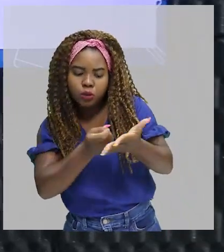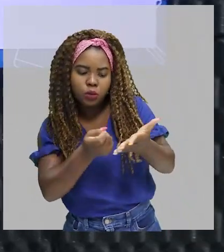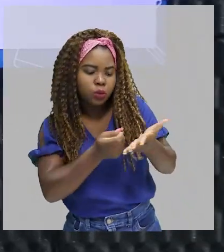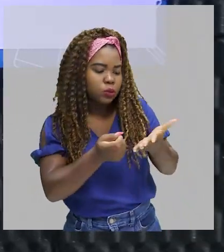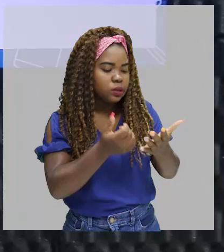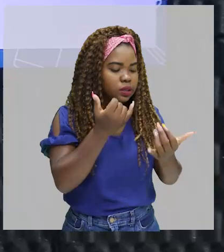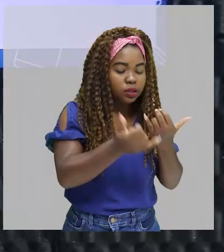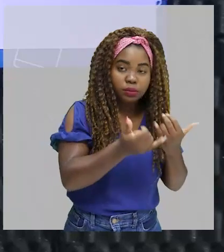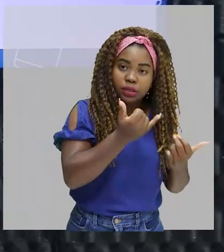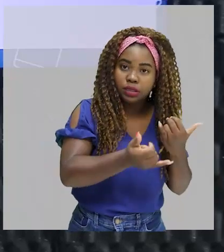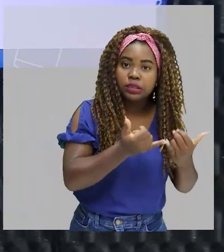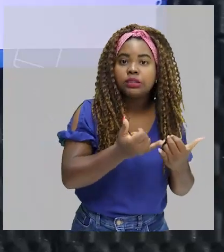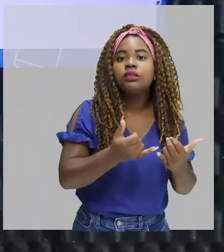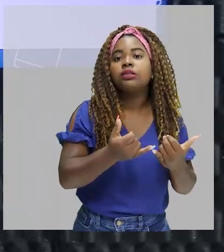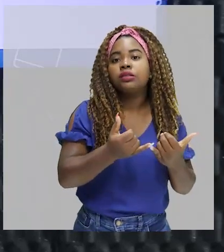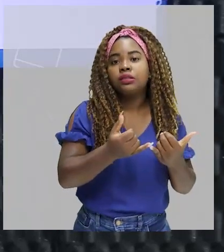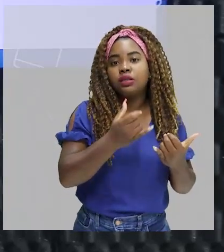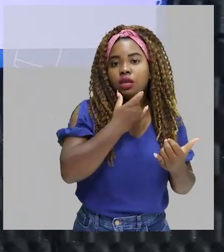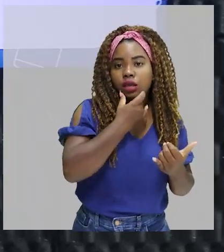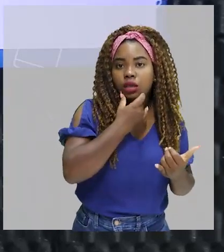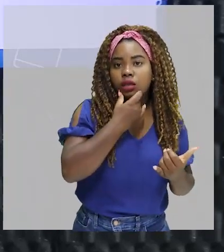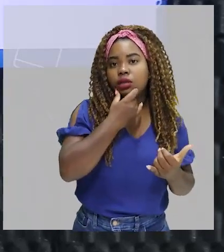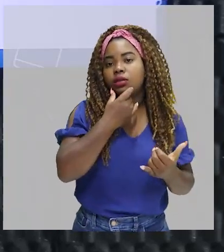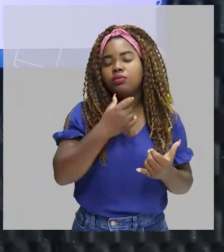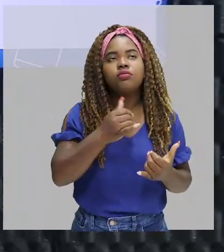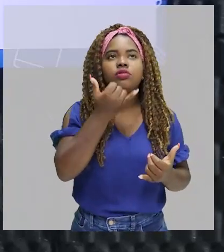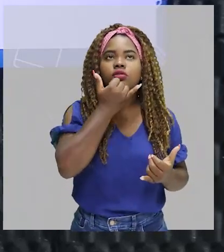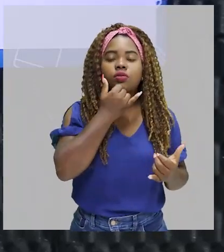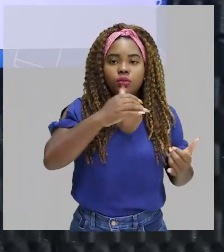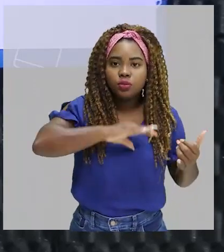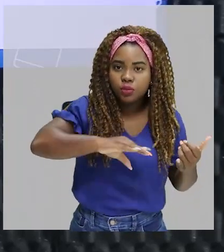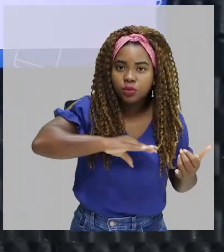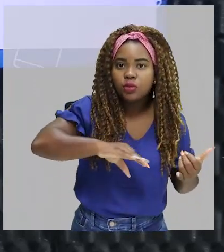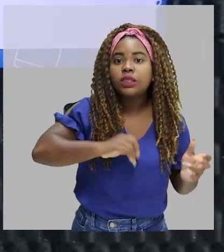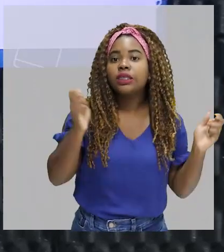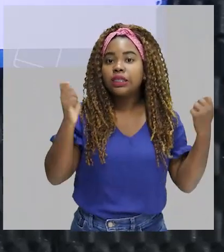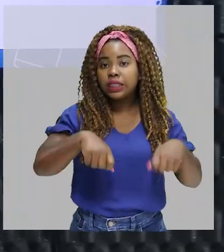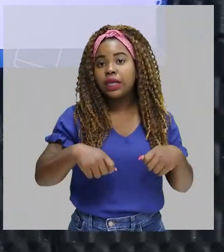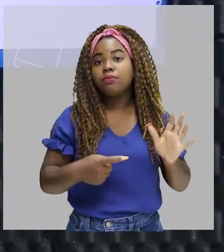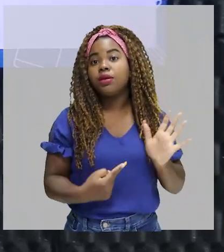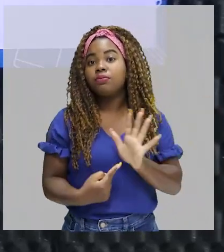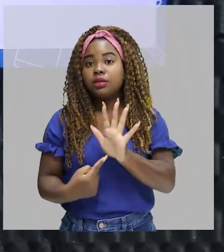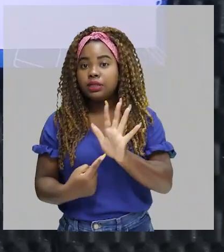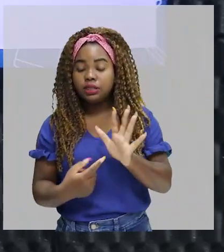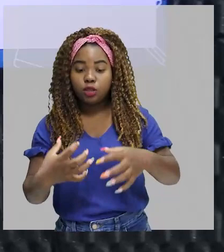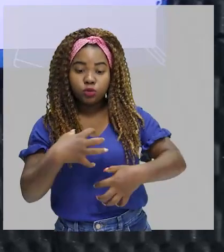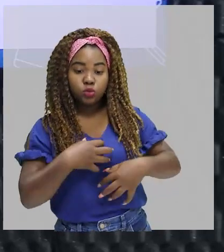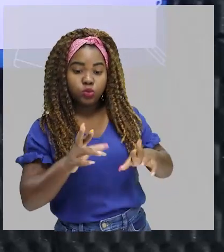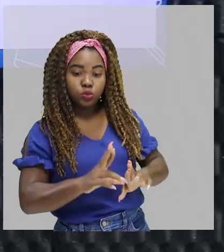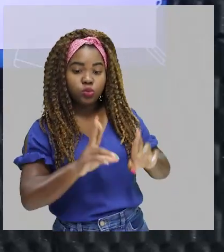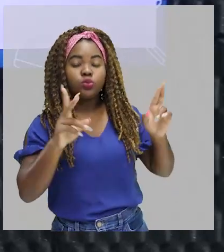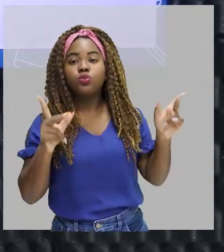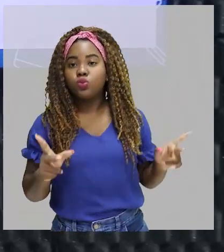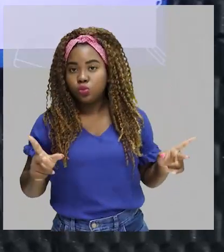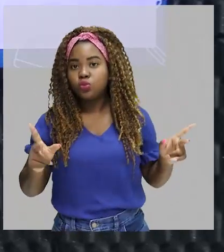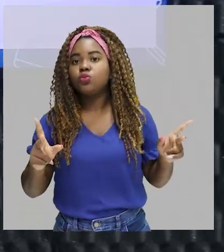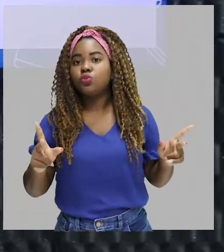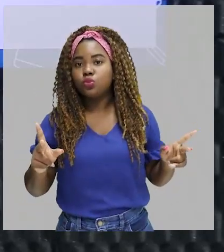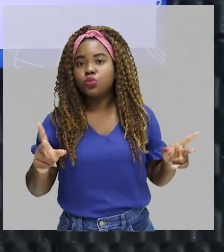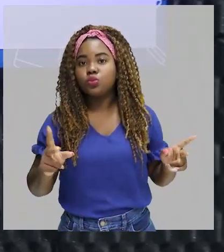semelhante na língua portuguesa e podem apresentar um sentido diferente ou um